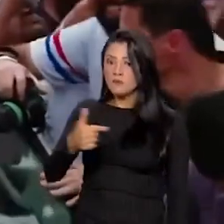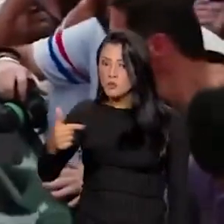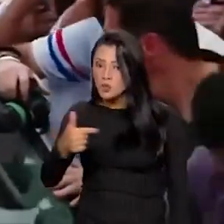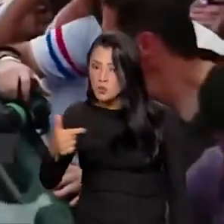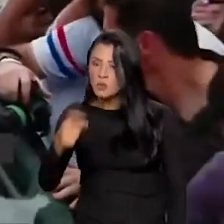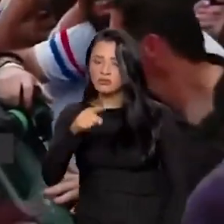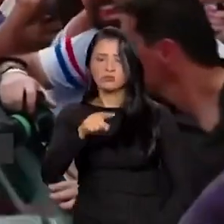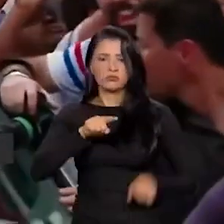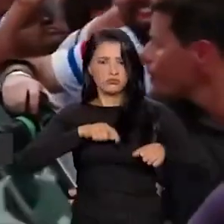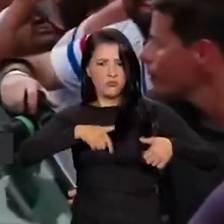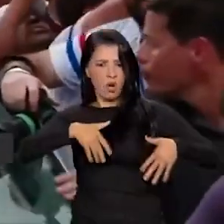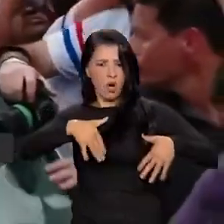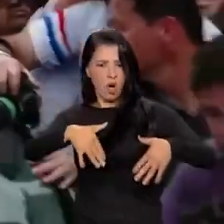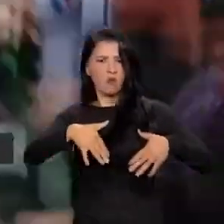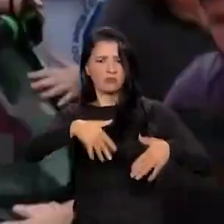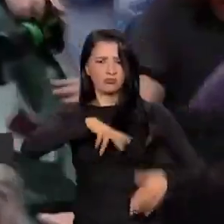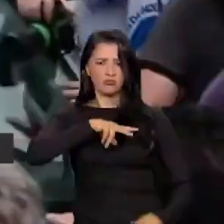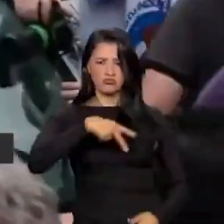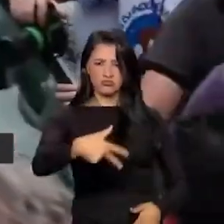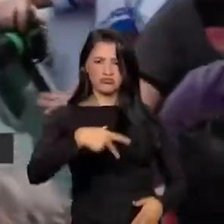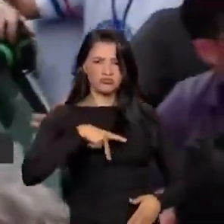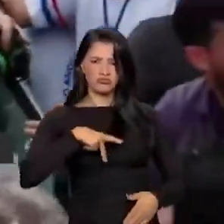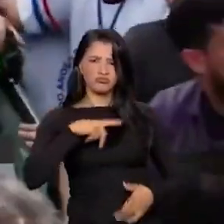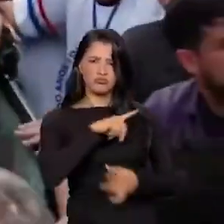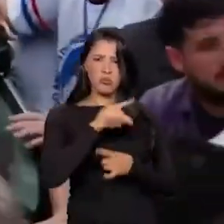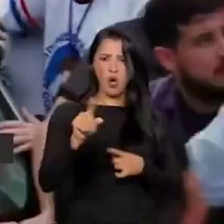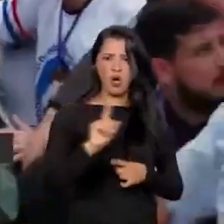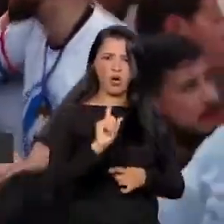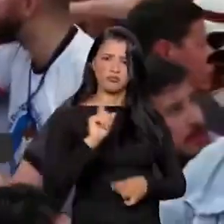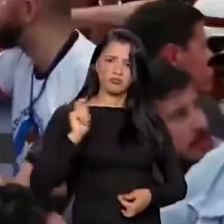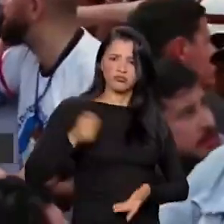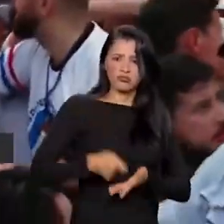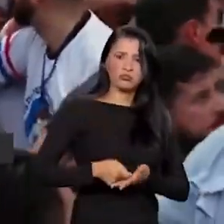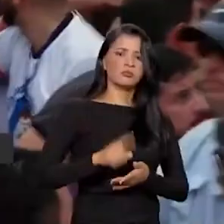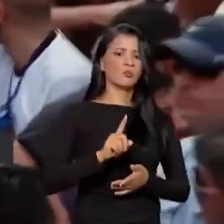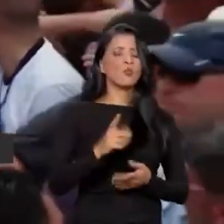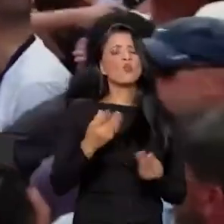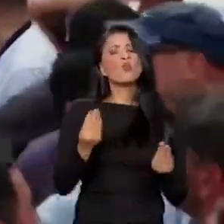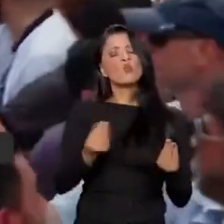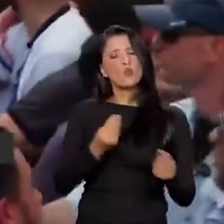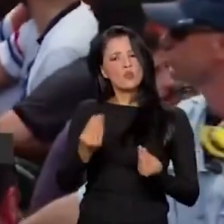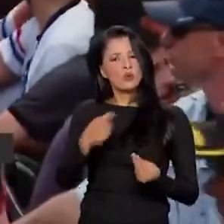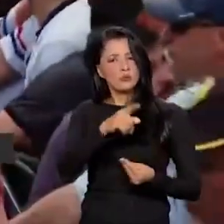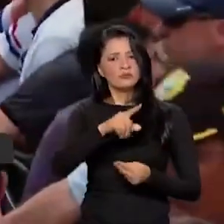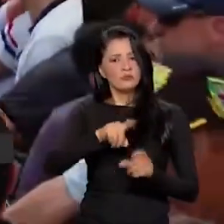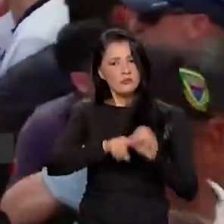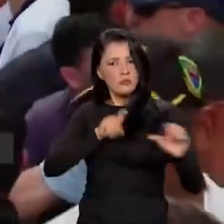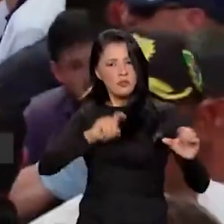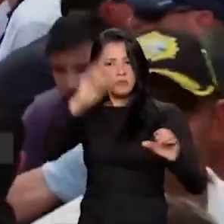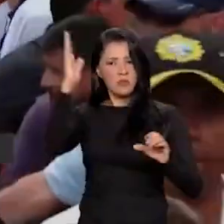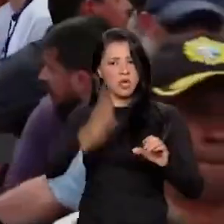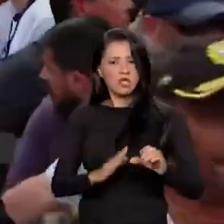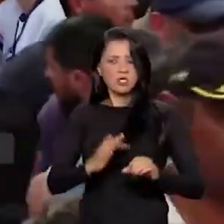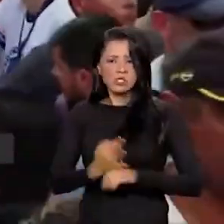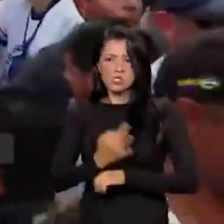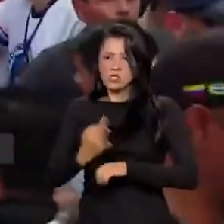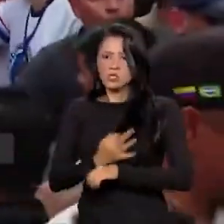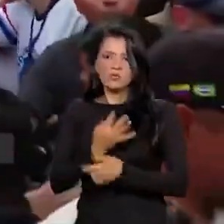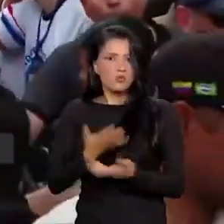As tropas portuguesas se recusaram a considerar a independência brasileira,